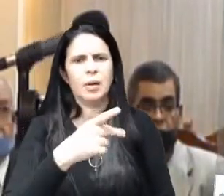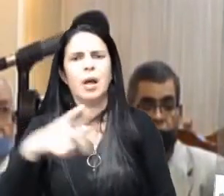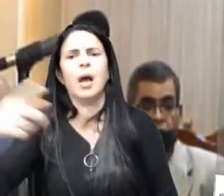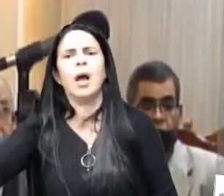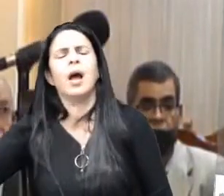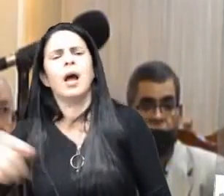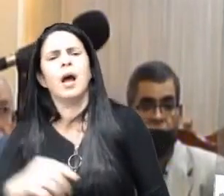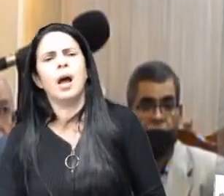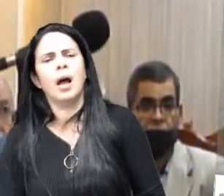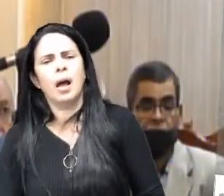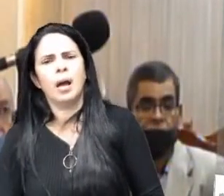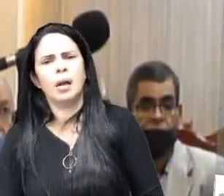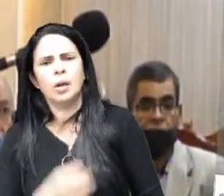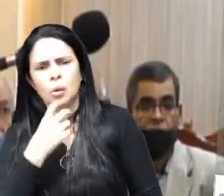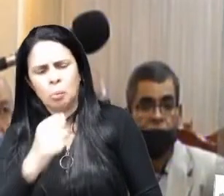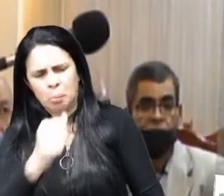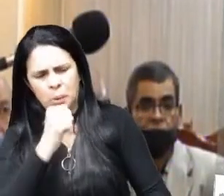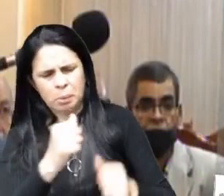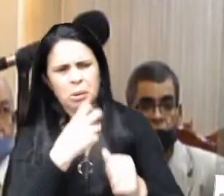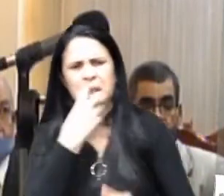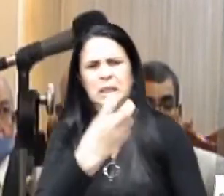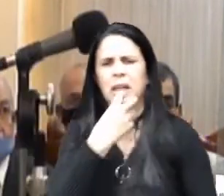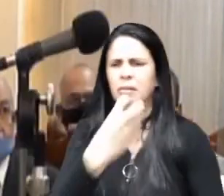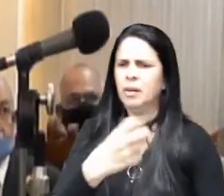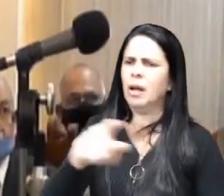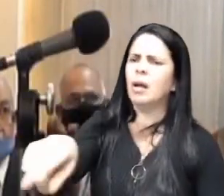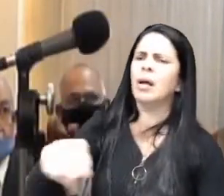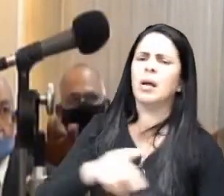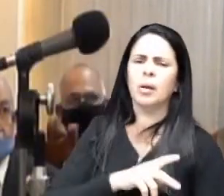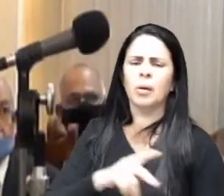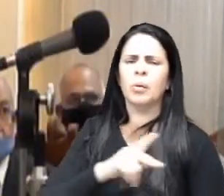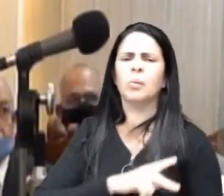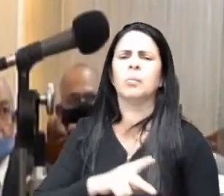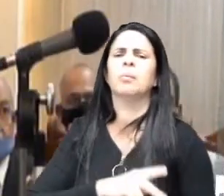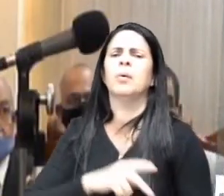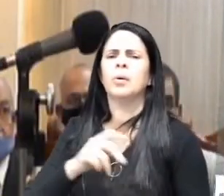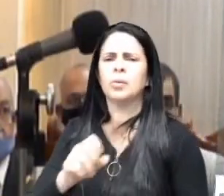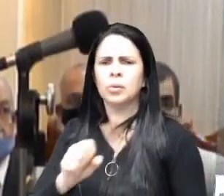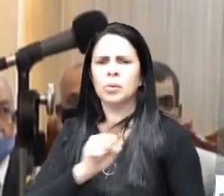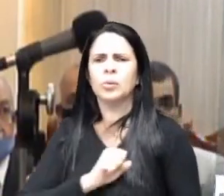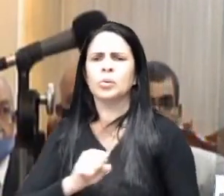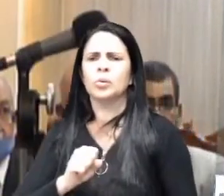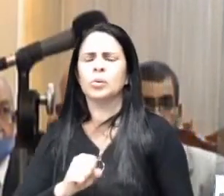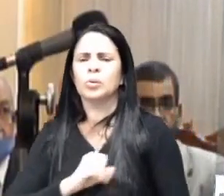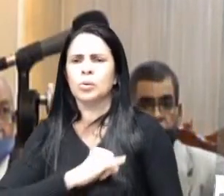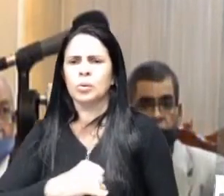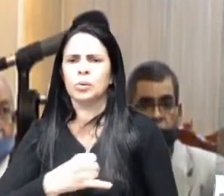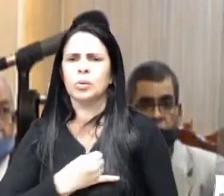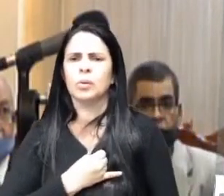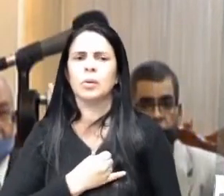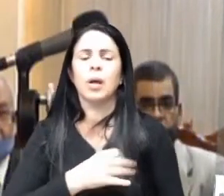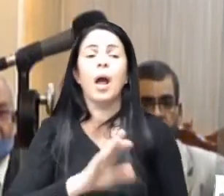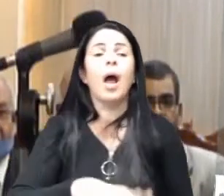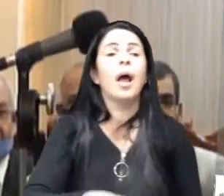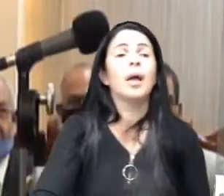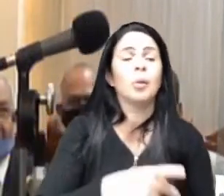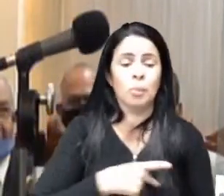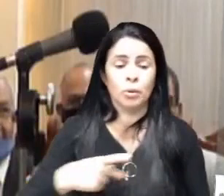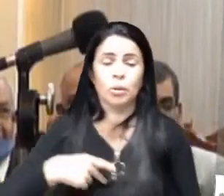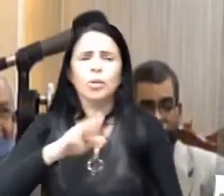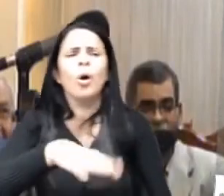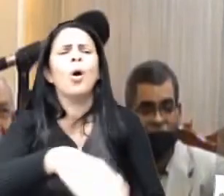Aí o pregador se aborreceu. Aí disse, ô irmão, chama a polícia aí para pegar esse bêbado. Aí ele disse, palavra dele mesmo.